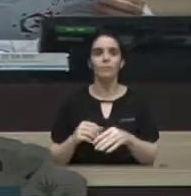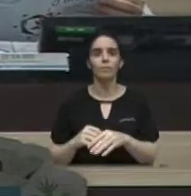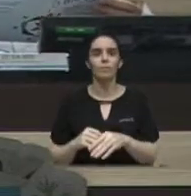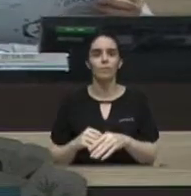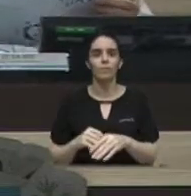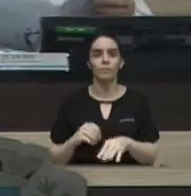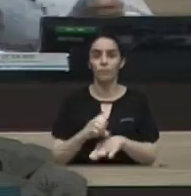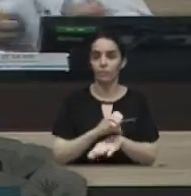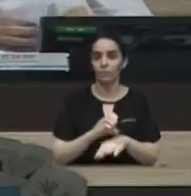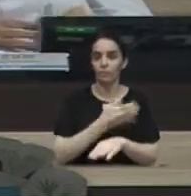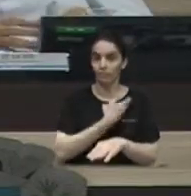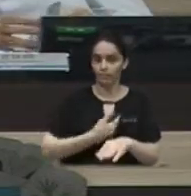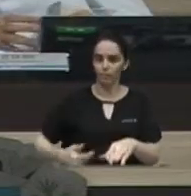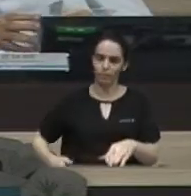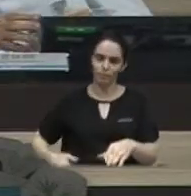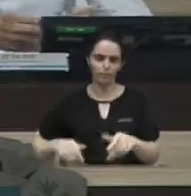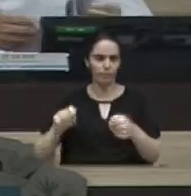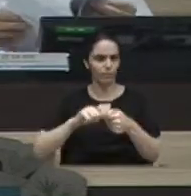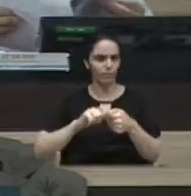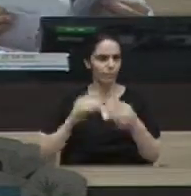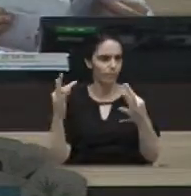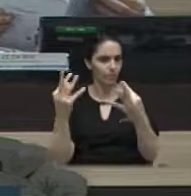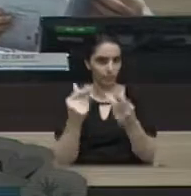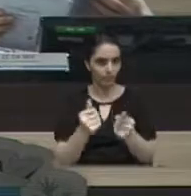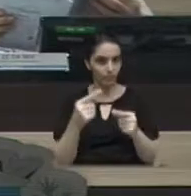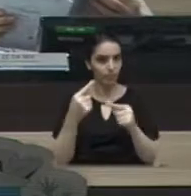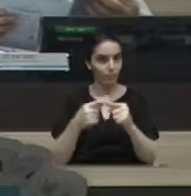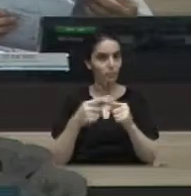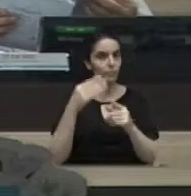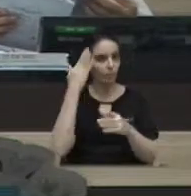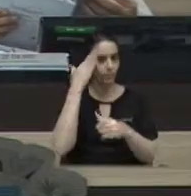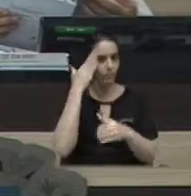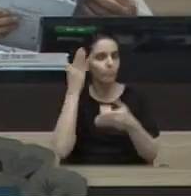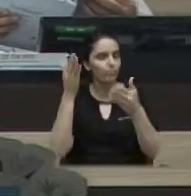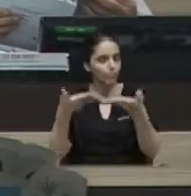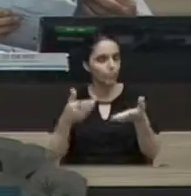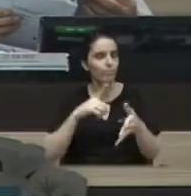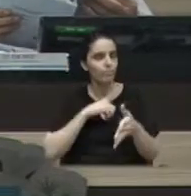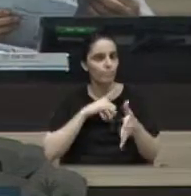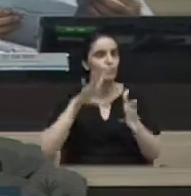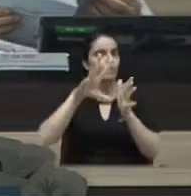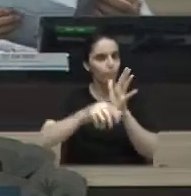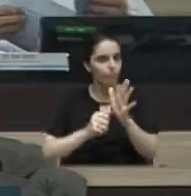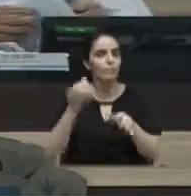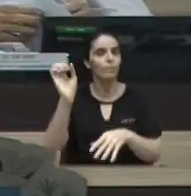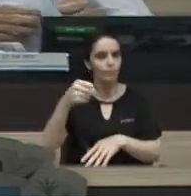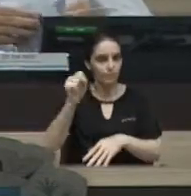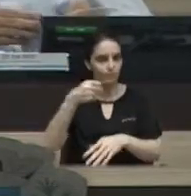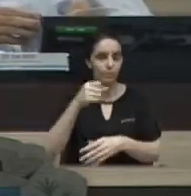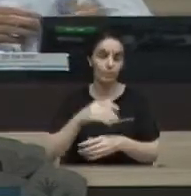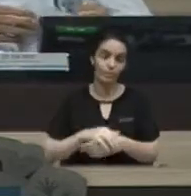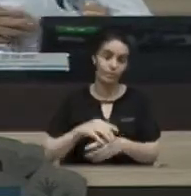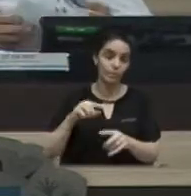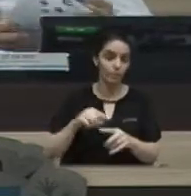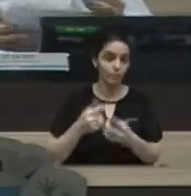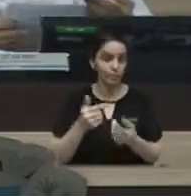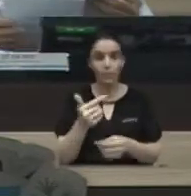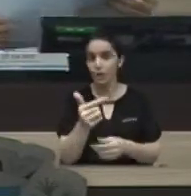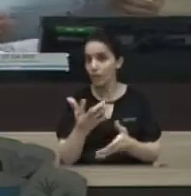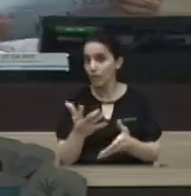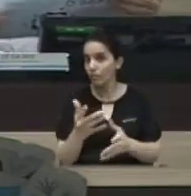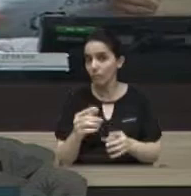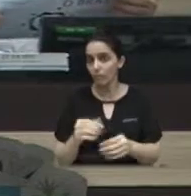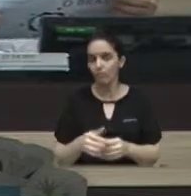conta de tudo, porque a gente sabe o nível da questão da corrupção, sim, infelizmente não deveria, mas a gente sabe que